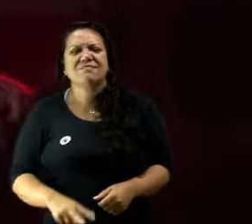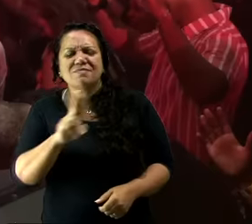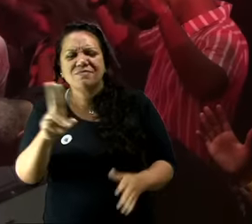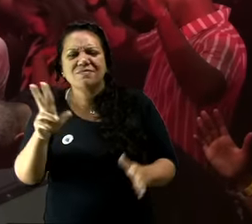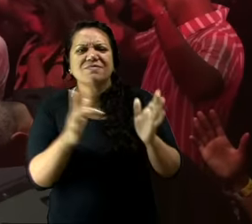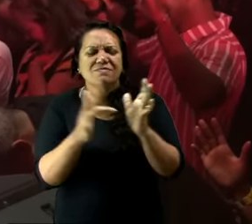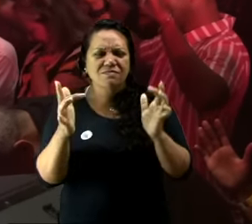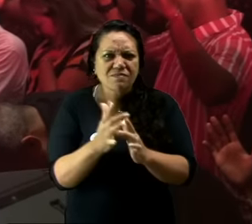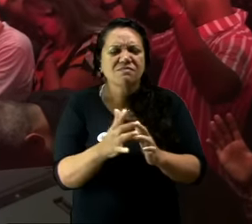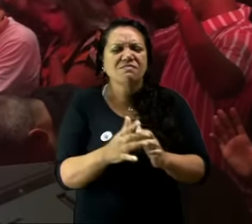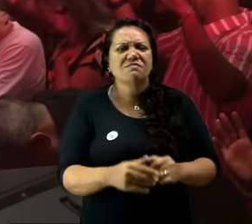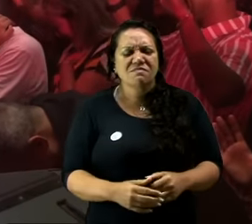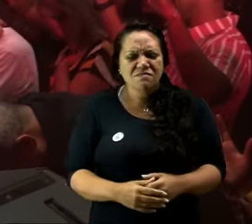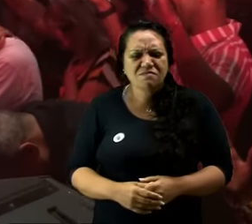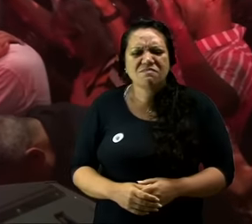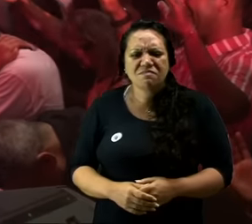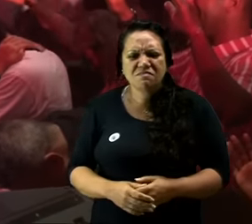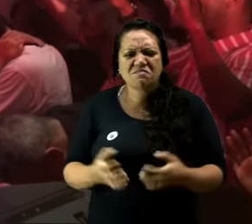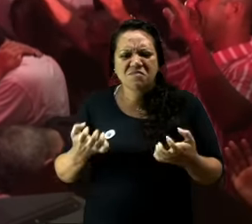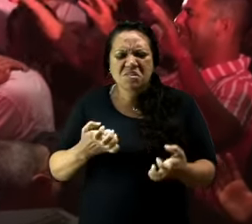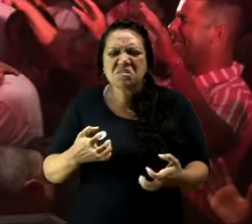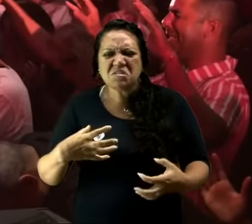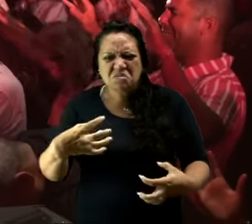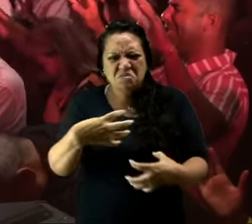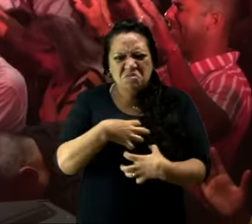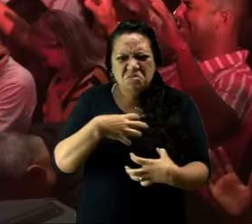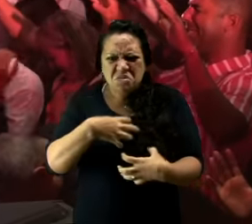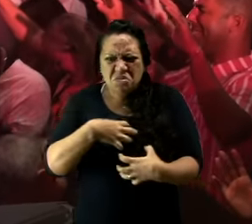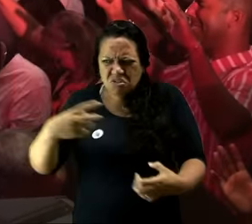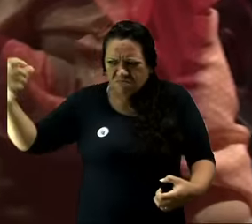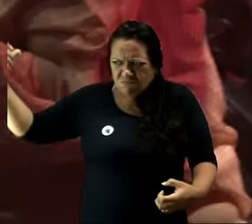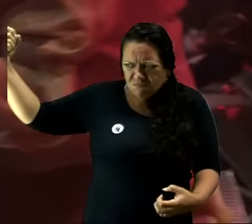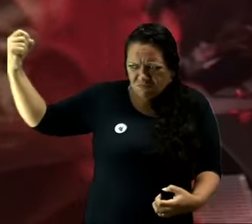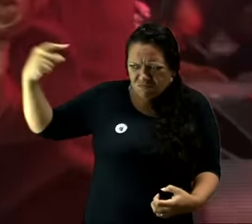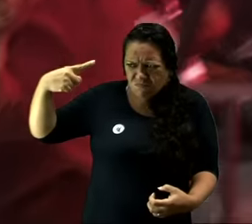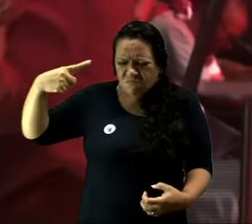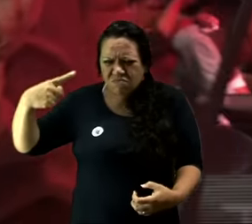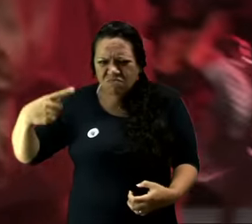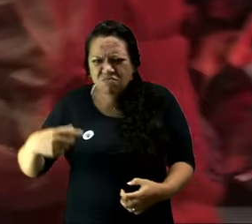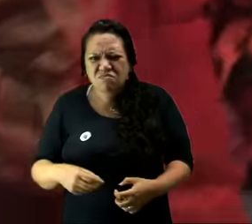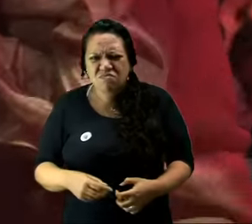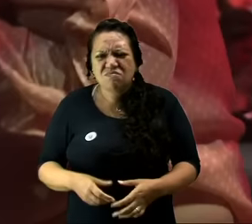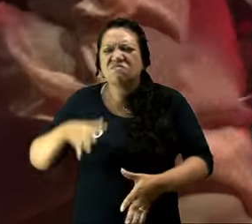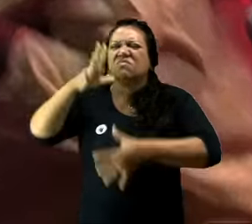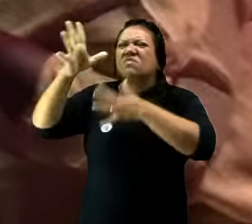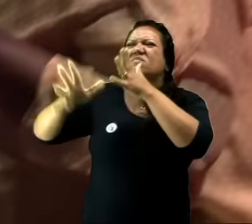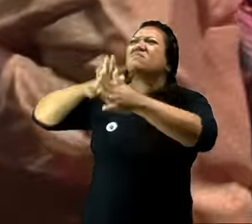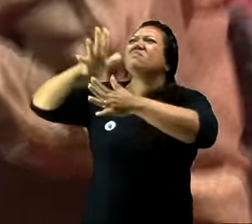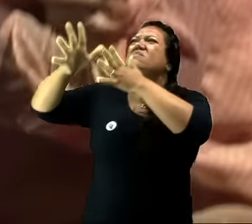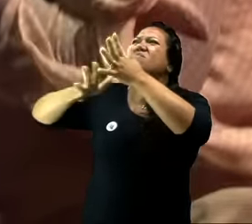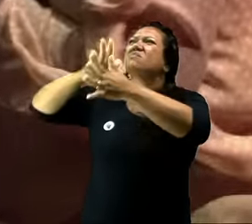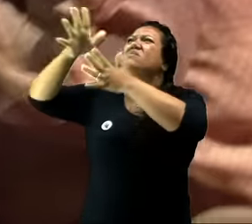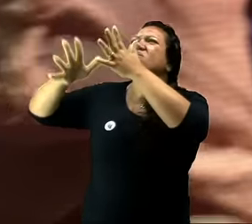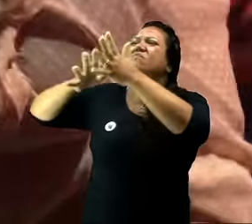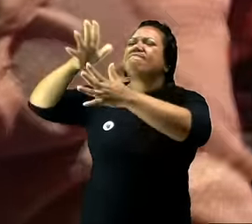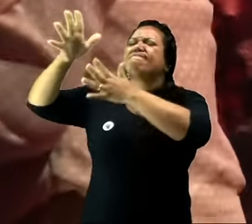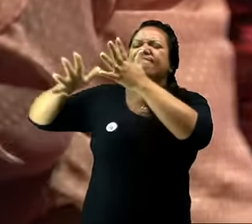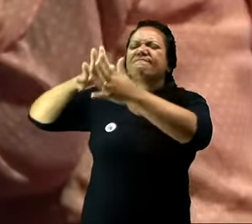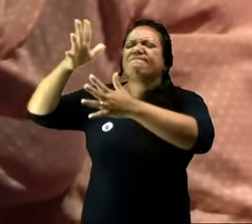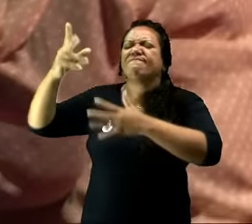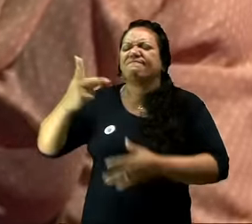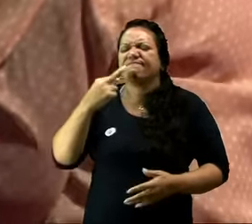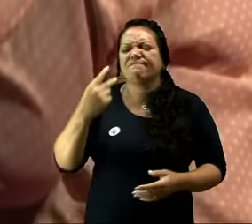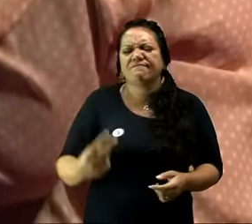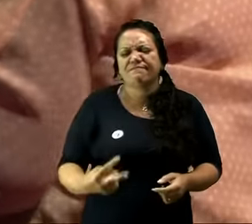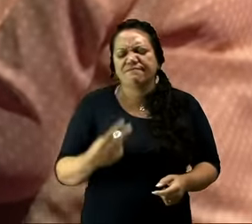rabanda, rabanda. Eu quero ouvir o barulho, eu quero ouvir, abre essa boca. Rebanda, rabanda, rabanda,